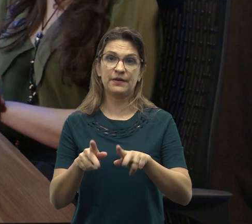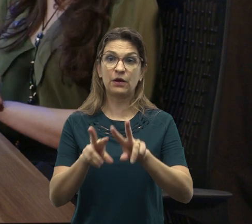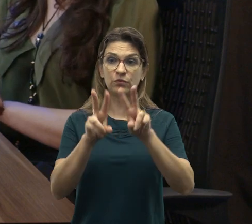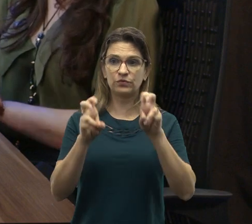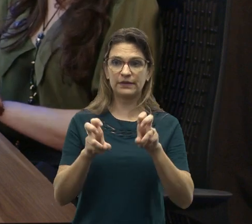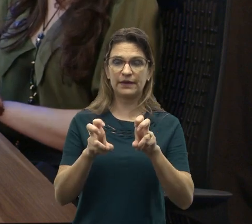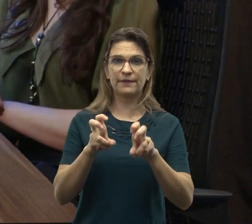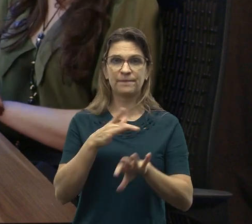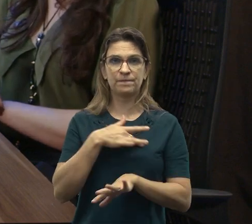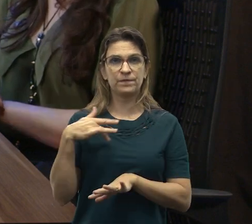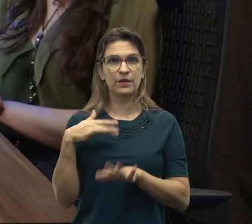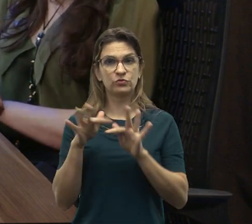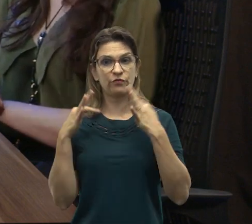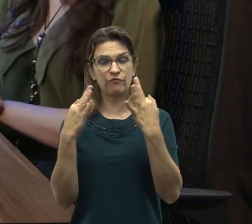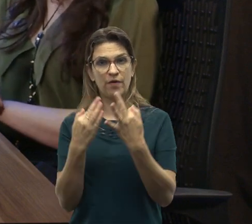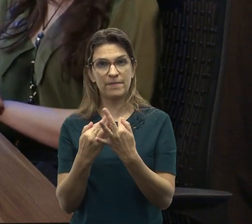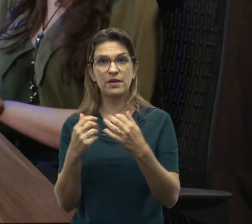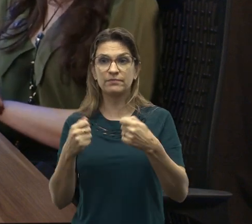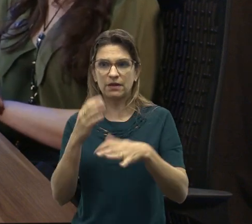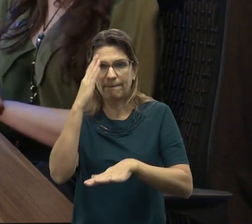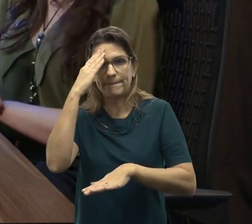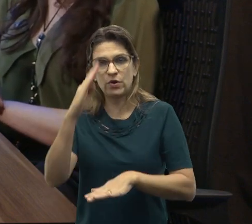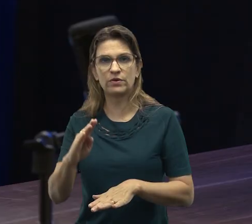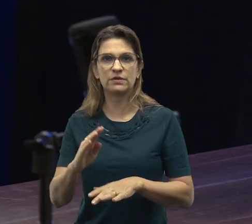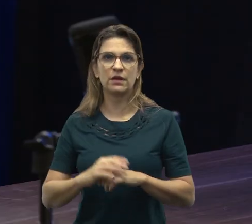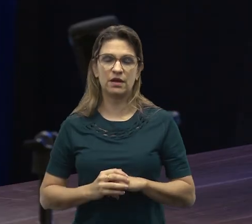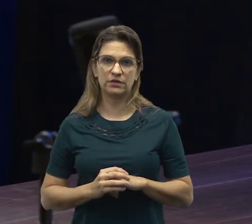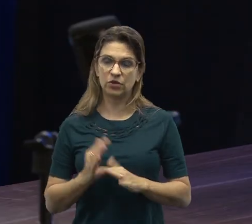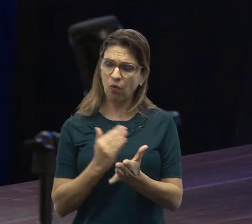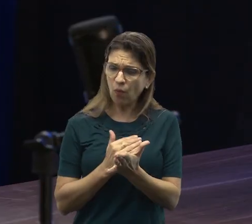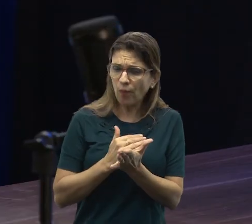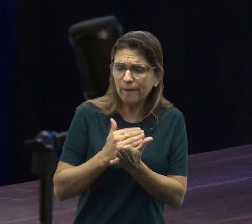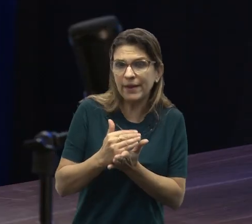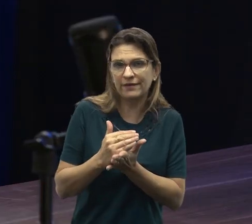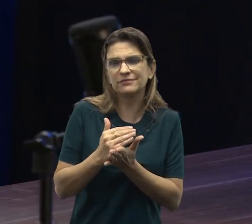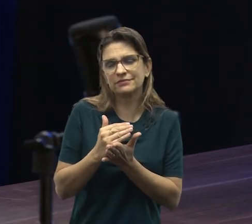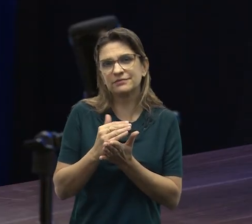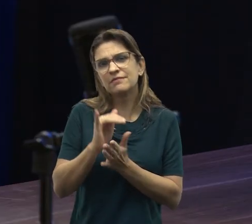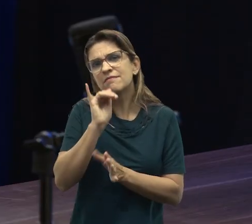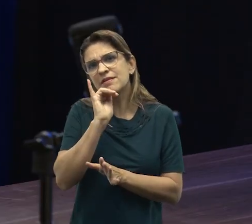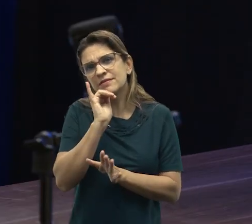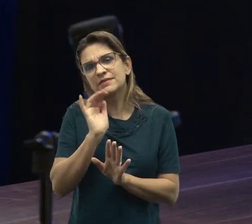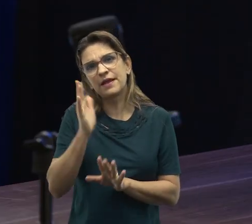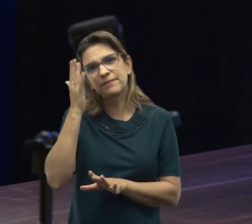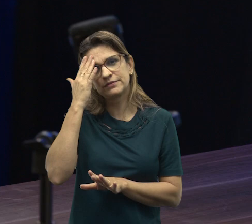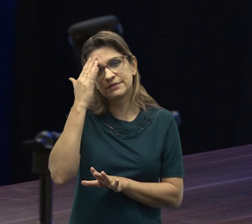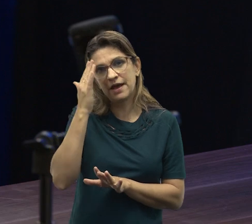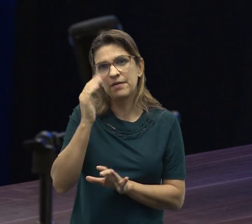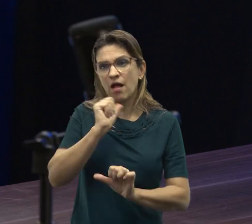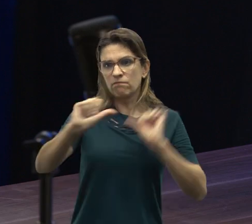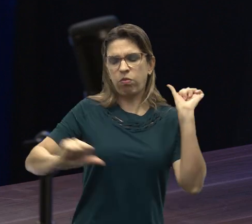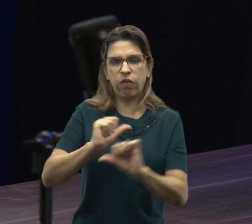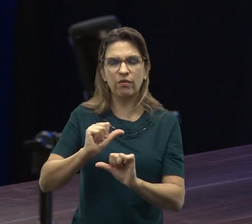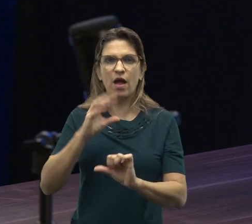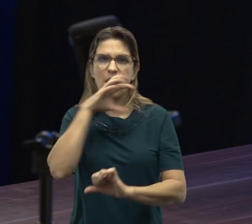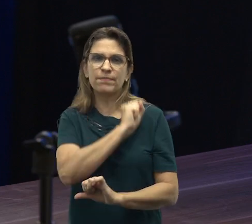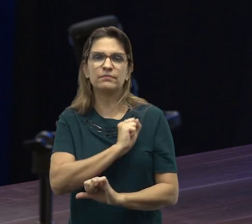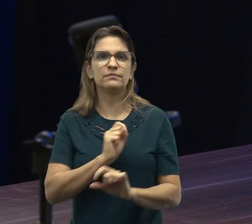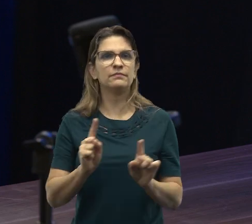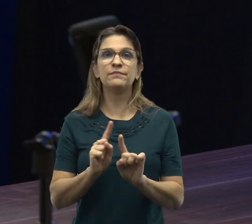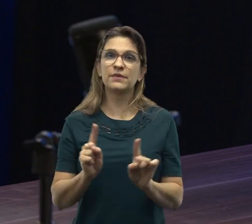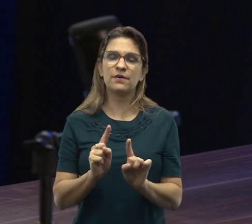gente tem um primeiro ponto de início. Não quer dizer que isso vai melhorar de uma hora para outra, mas a gente precisa ter isso